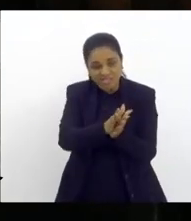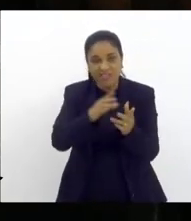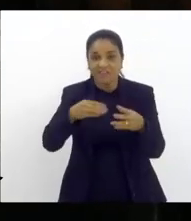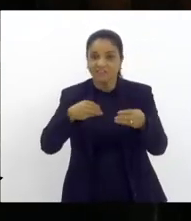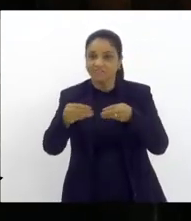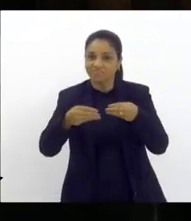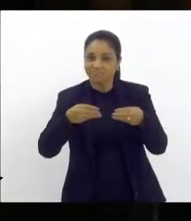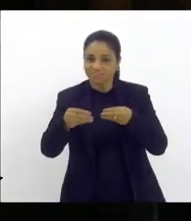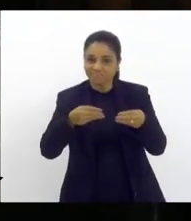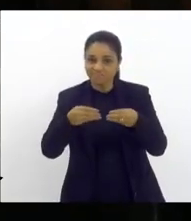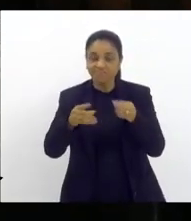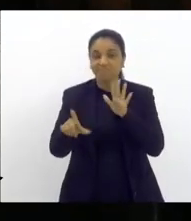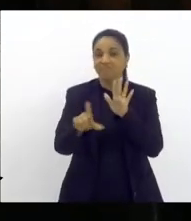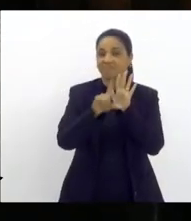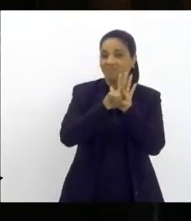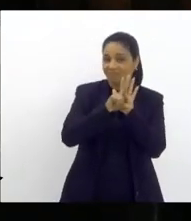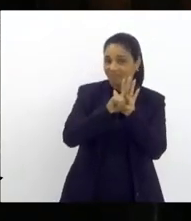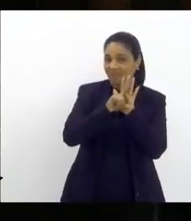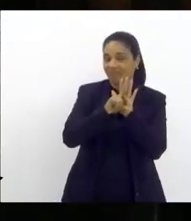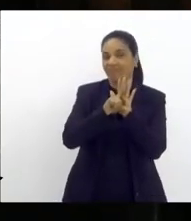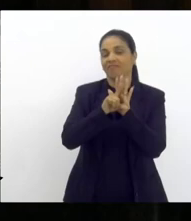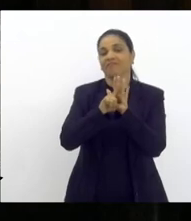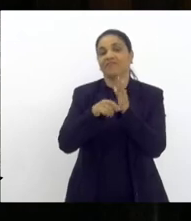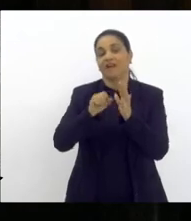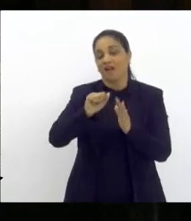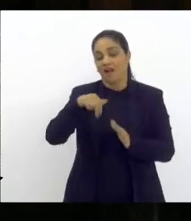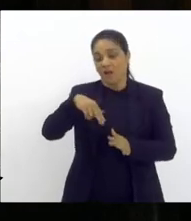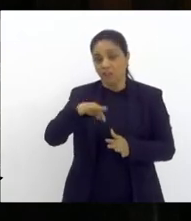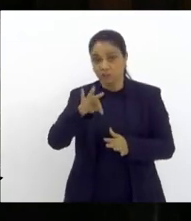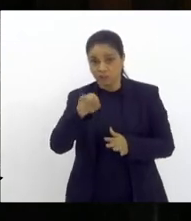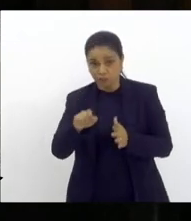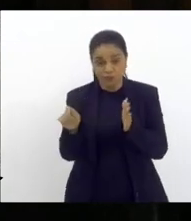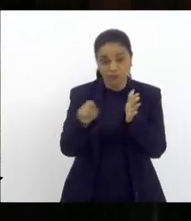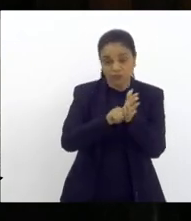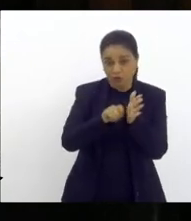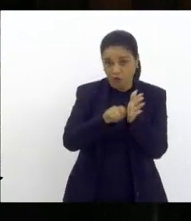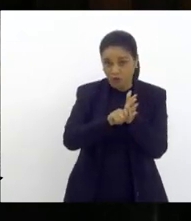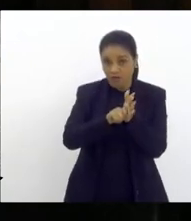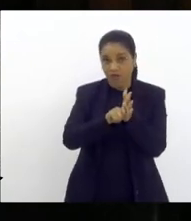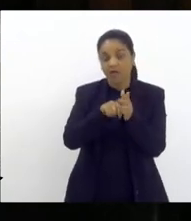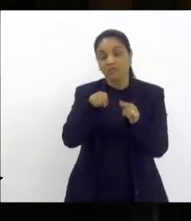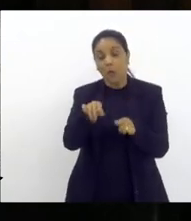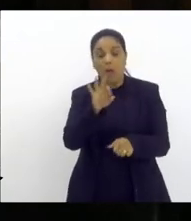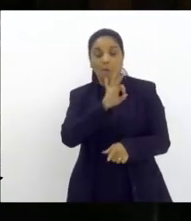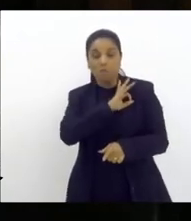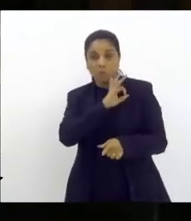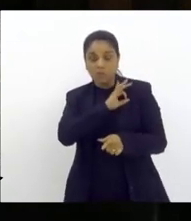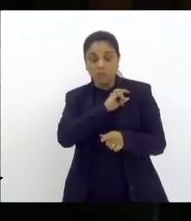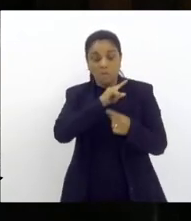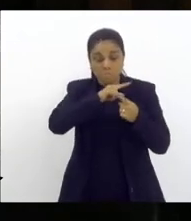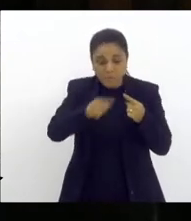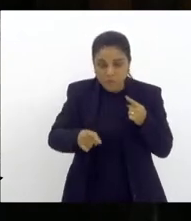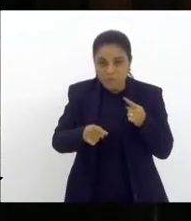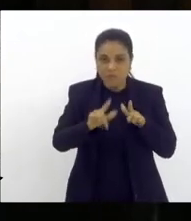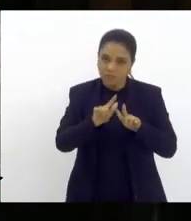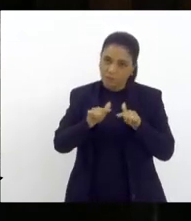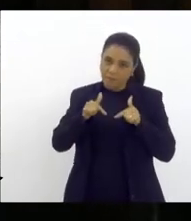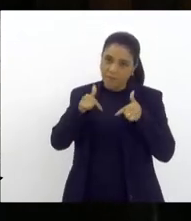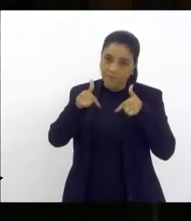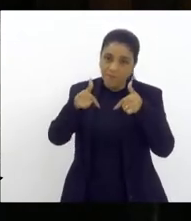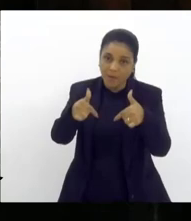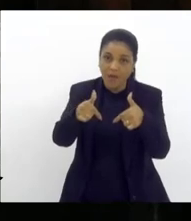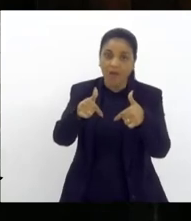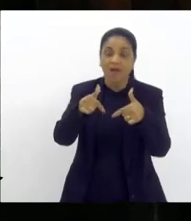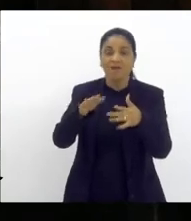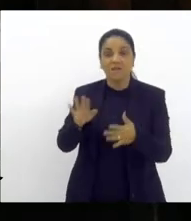da lente de drogas e defende que a polícia seja ceifada da sua atuação perante o enfrentamento